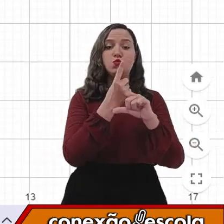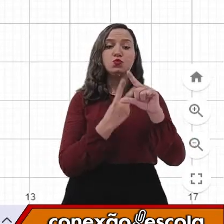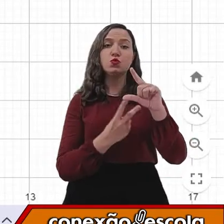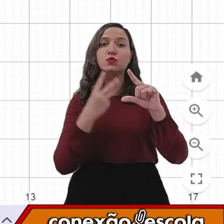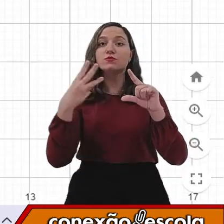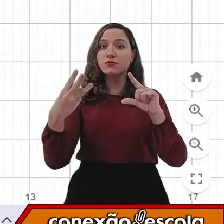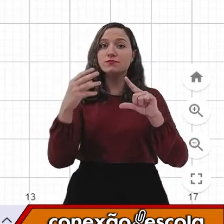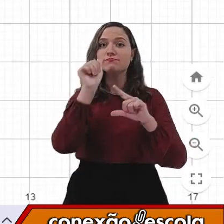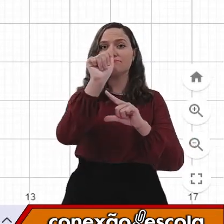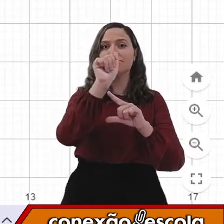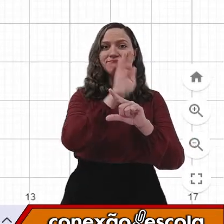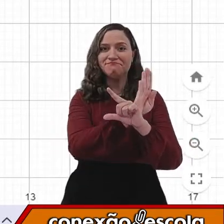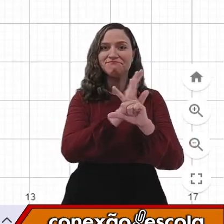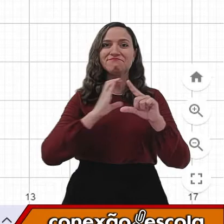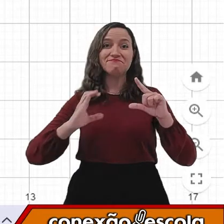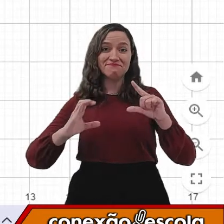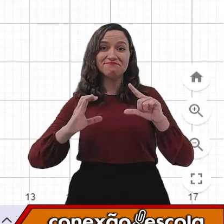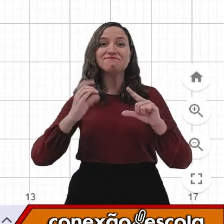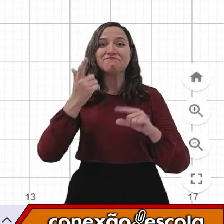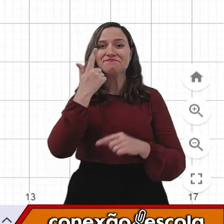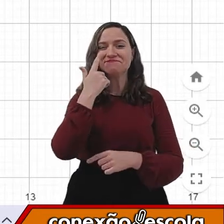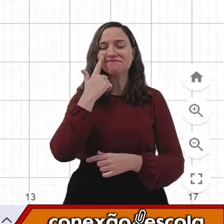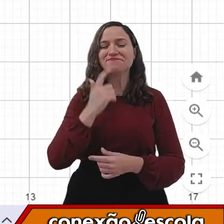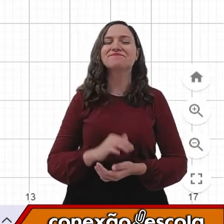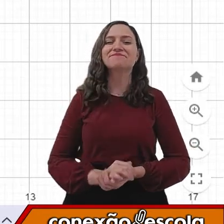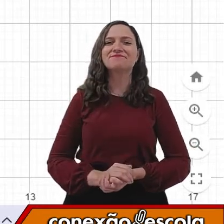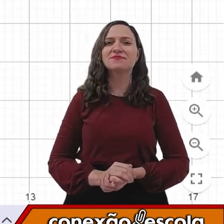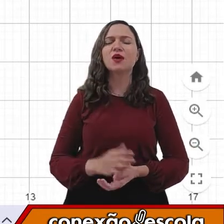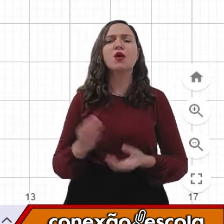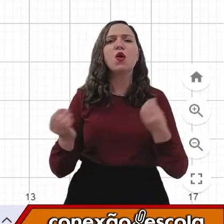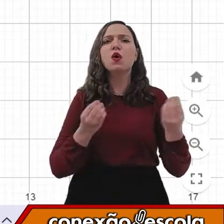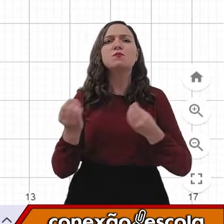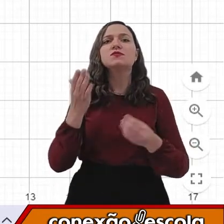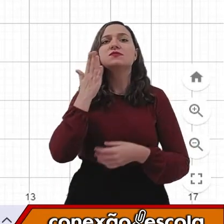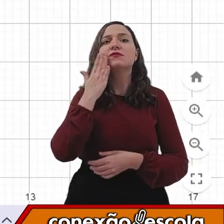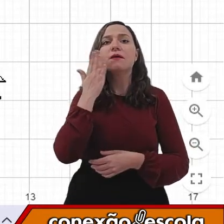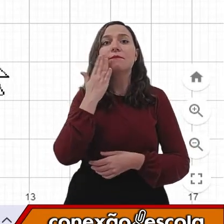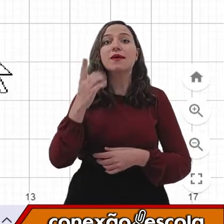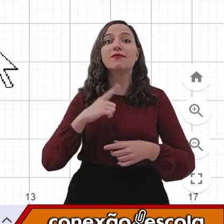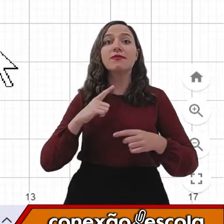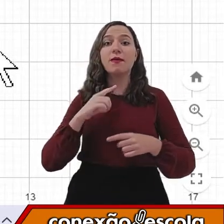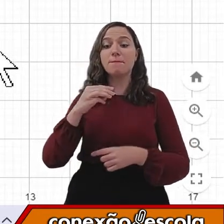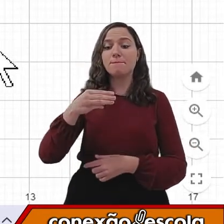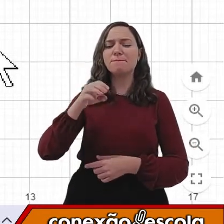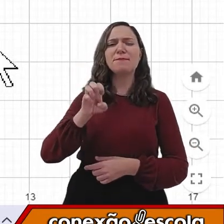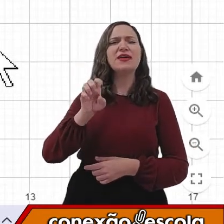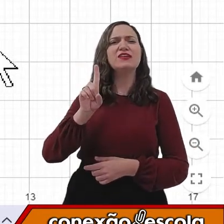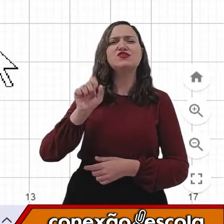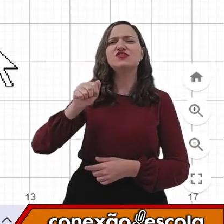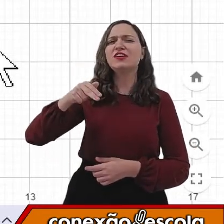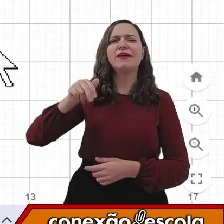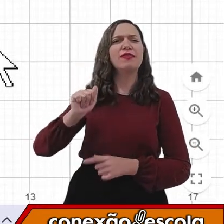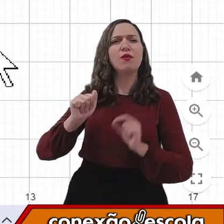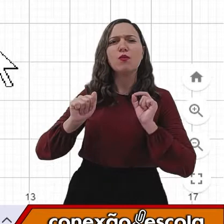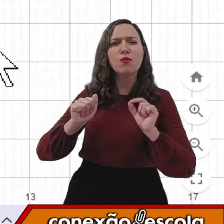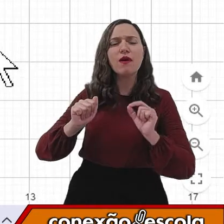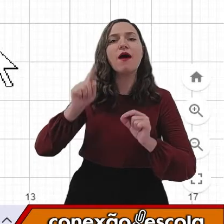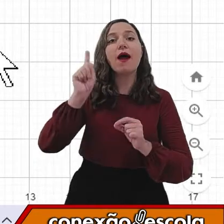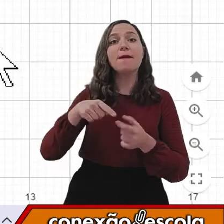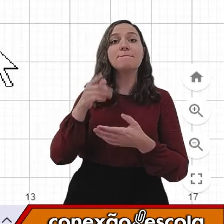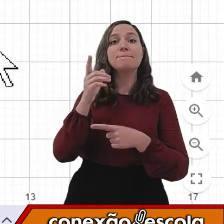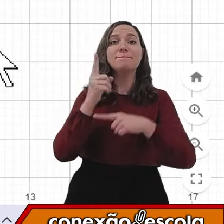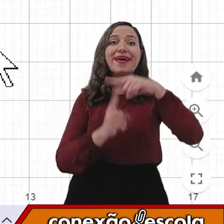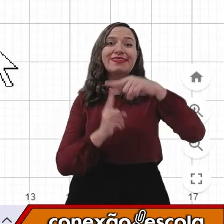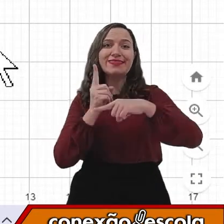3 vértices. Para eu achar o ponto médio, porque eu quero mediana. E o conceito de mediana é que a